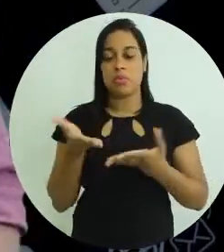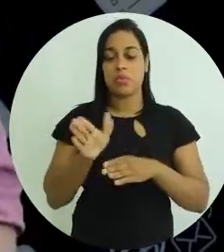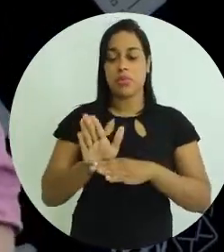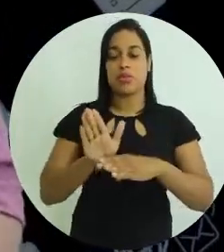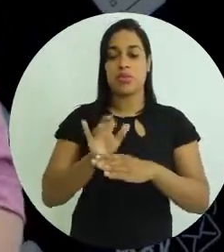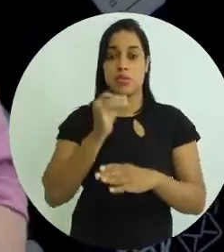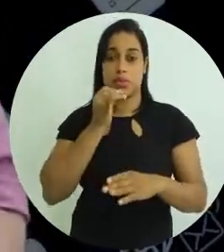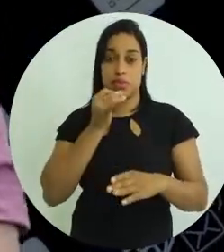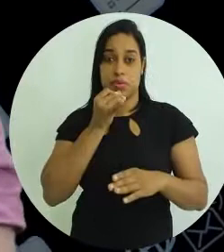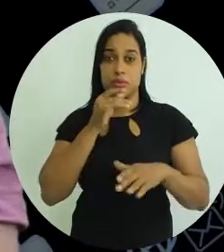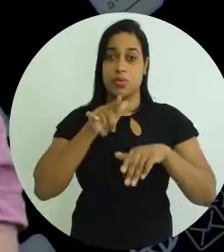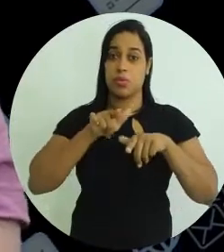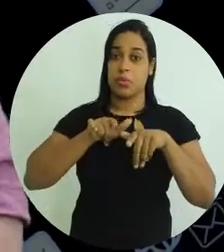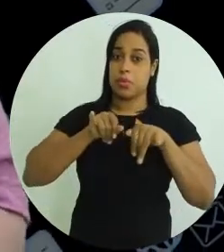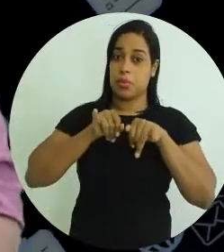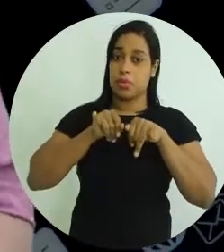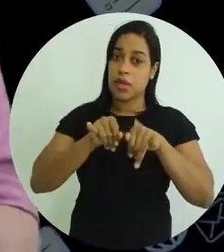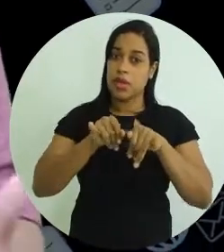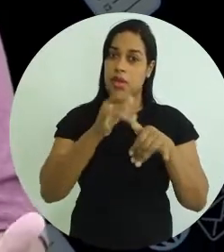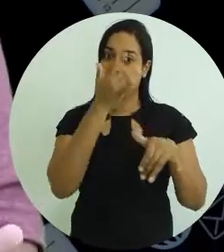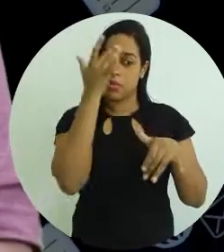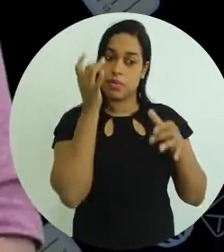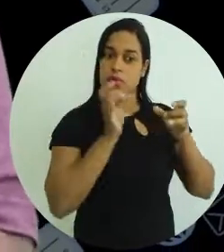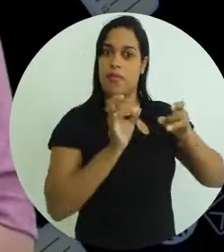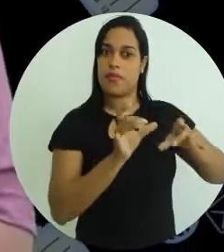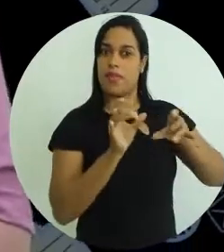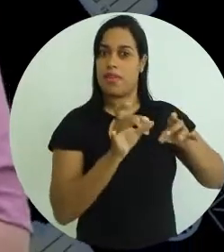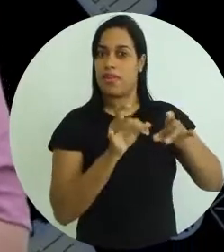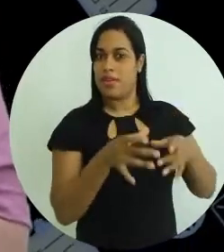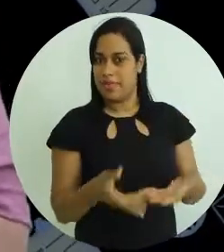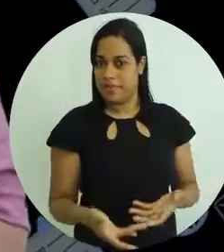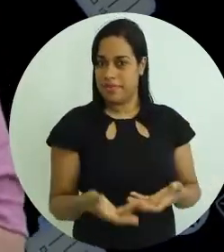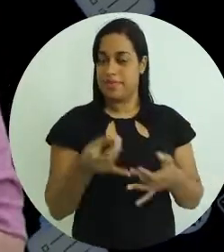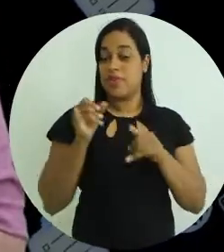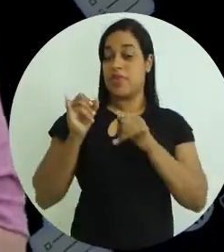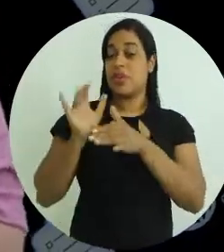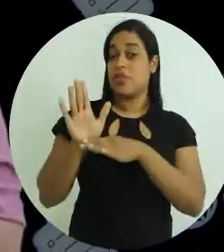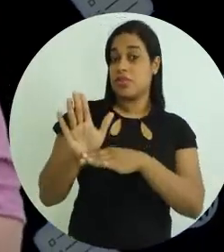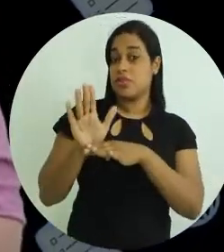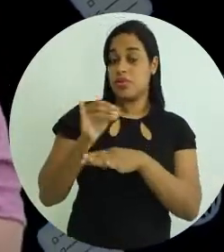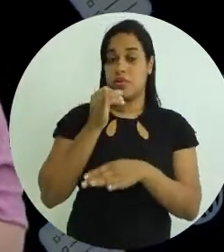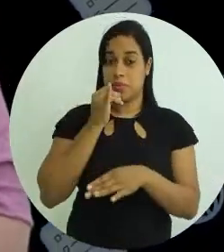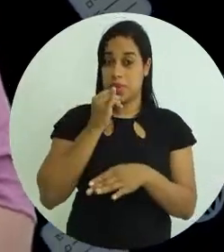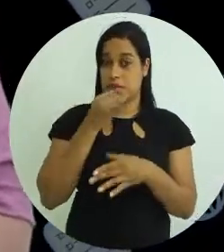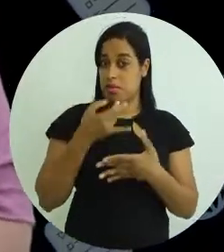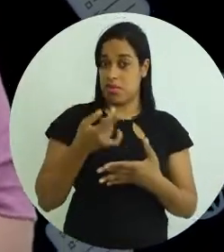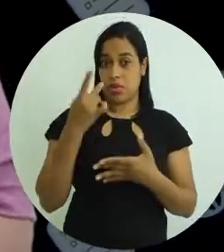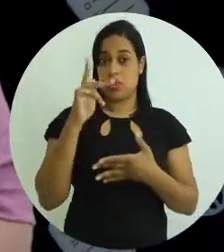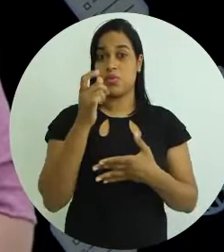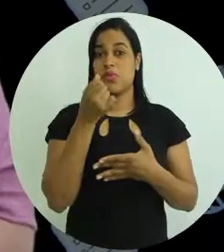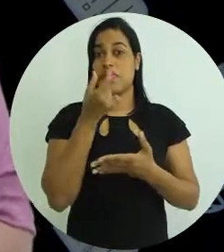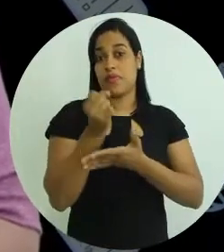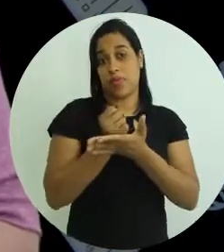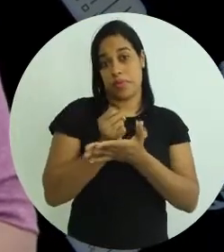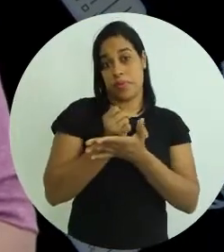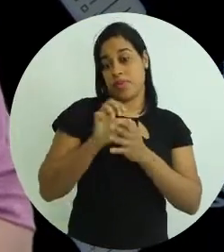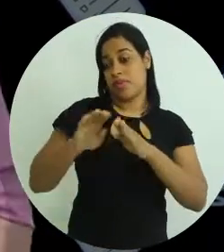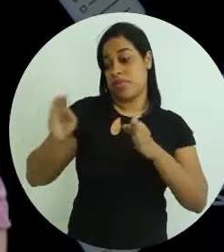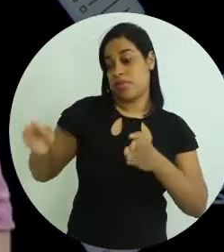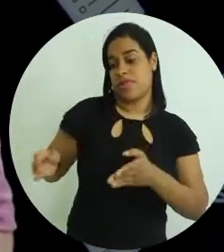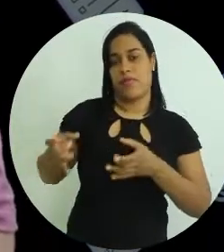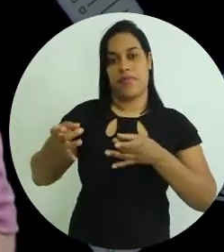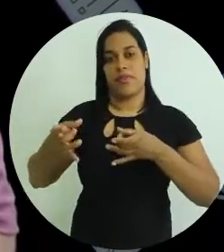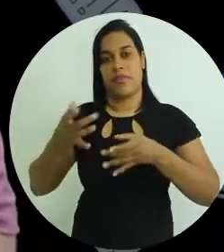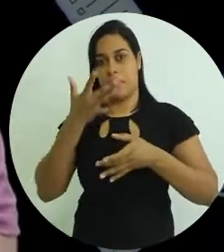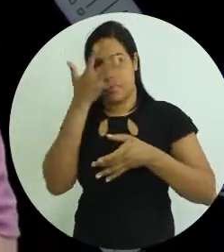auxiliando, por exemplo, no supermercado aquela pessoa a vender? Quem é que vai estar auxiliando, por exemplo, na sua farmácia, o balconista a